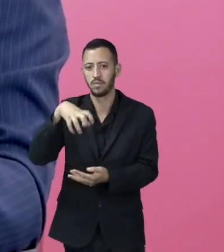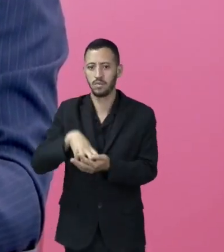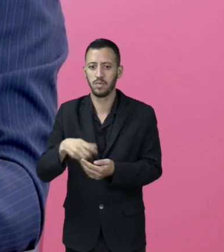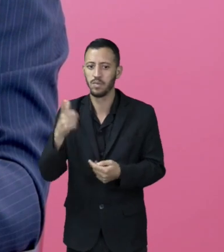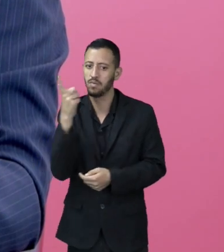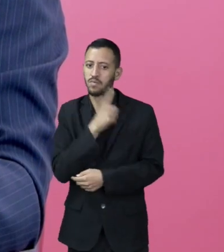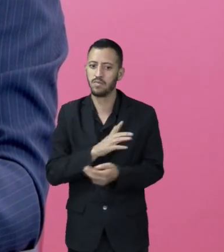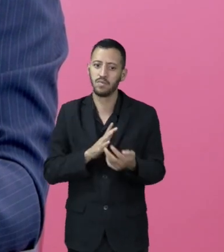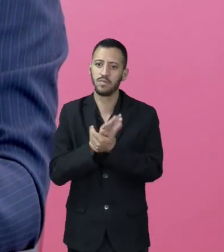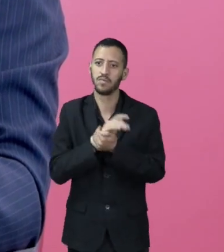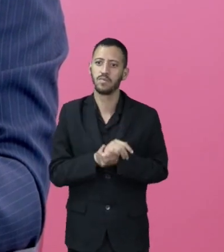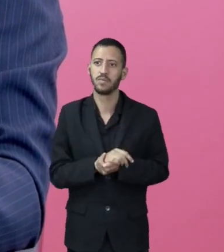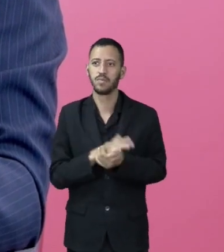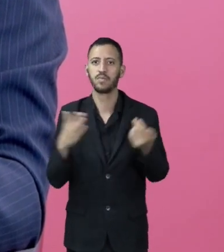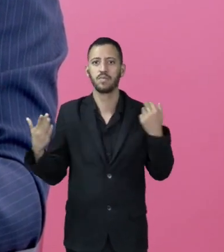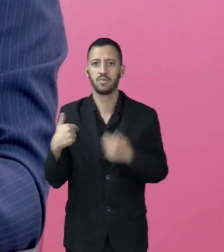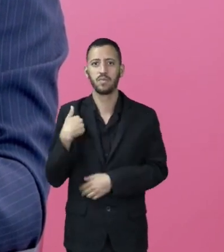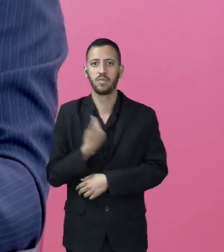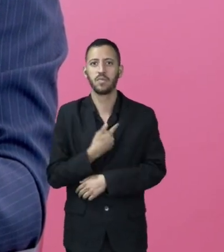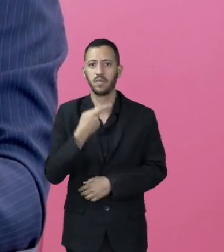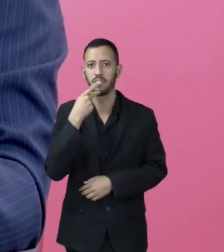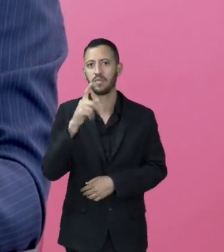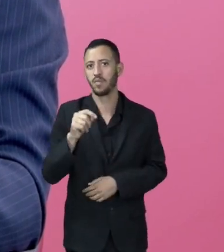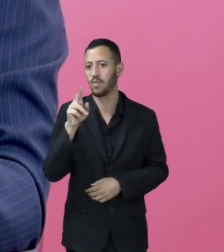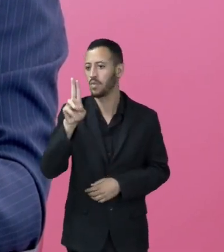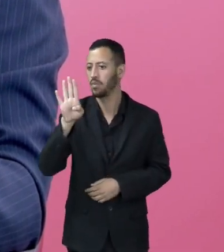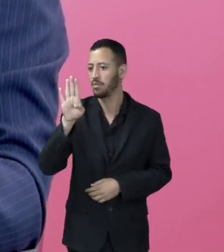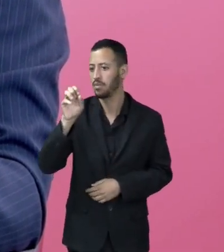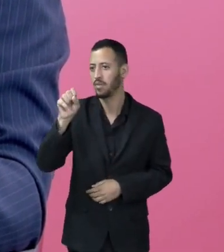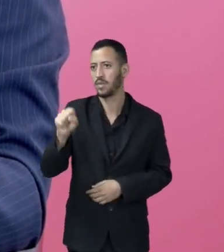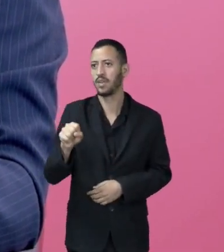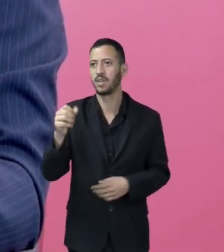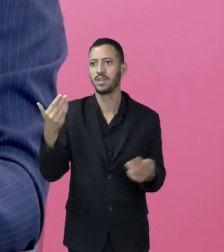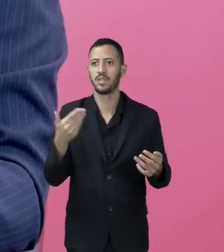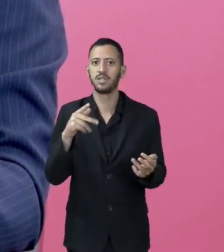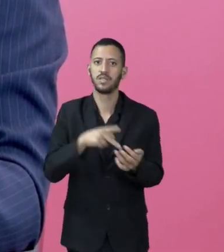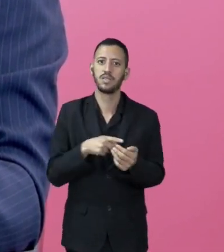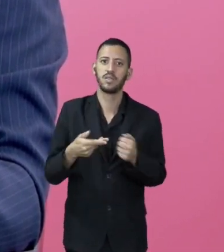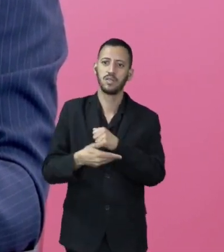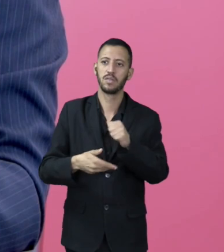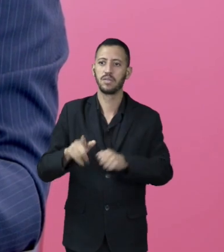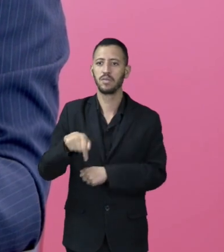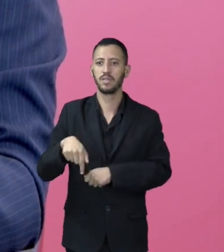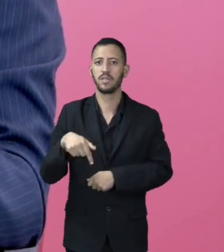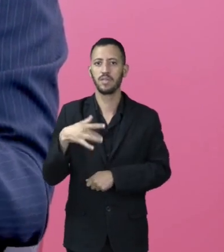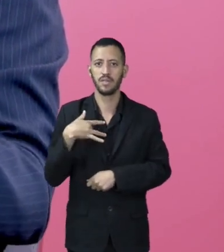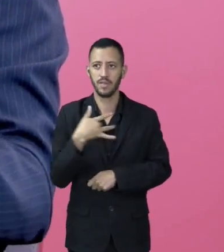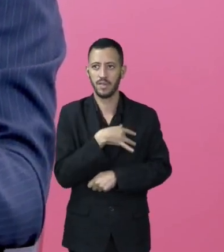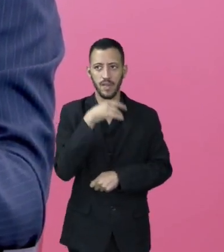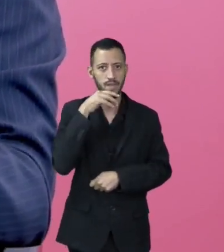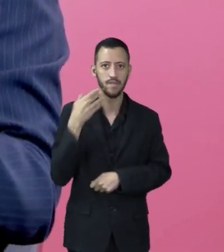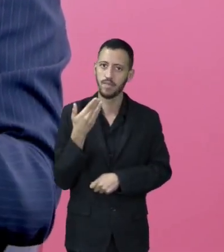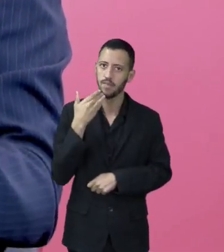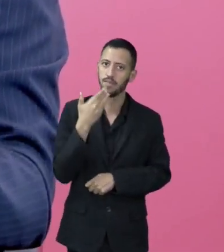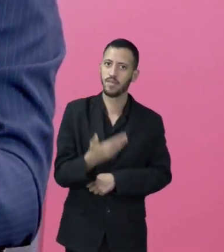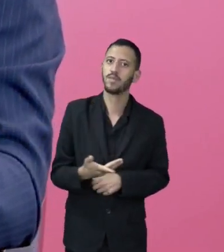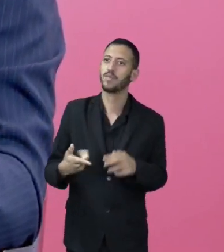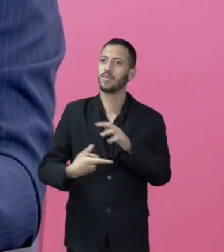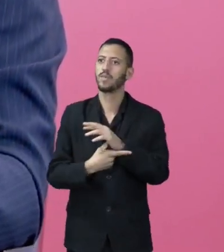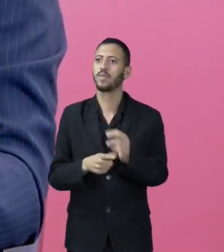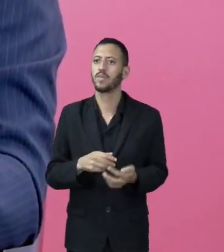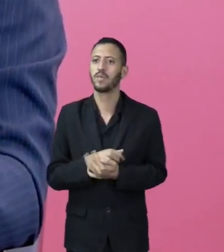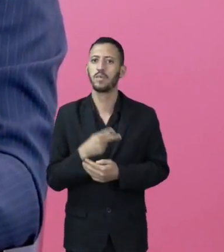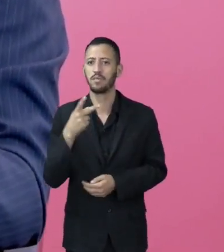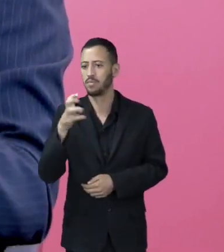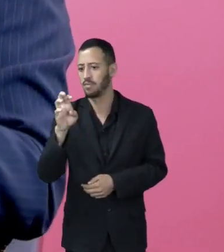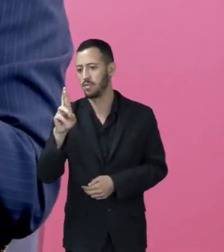e conseguir, hoje a gente chama de UBS, na Unidade Básica de Saúde, e conseguir pedir a sua PrEP ou a sua PEP,